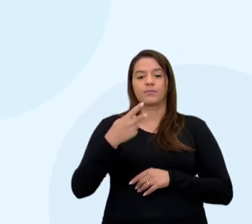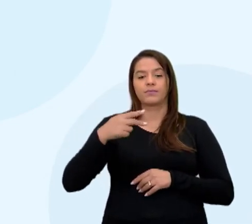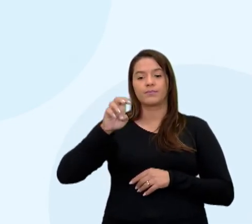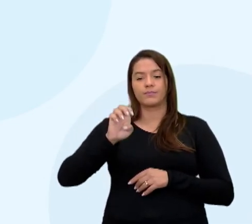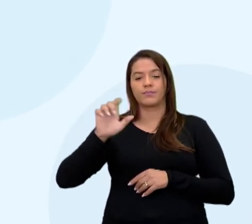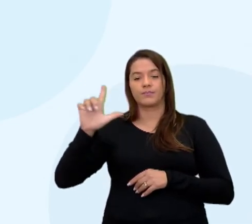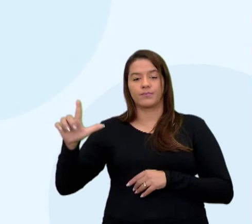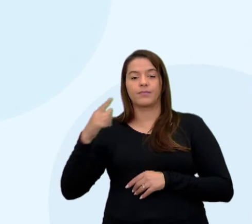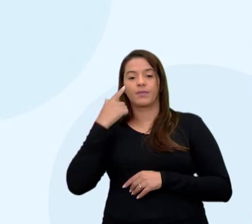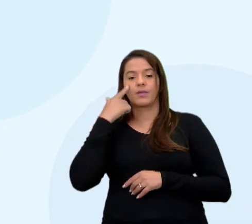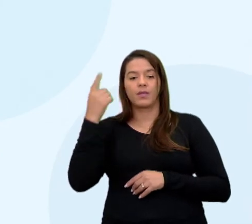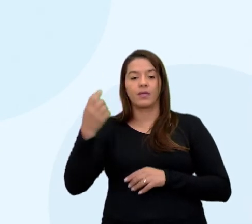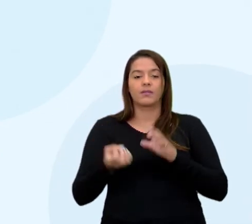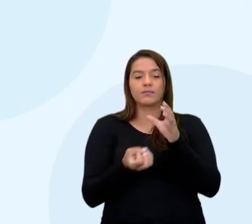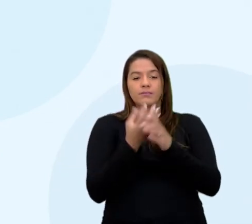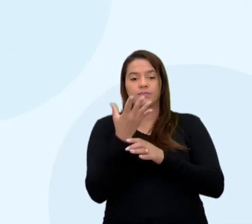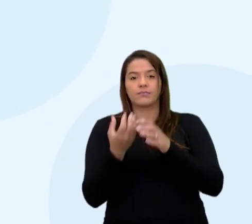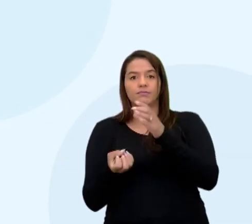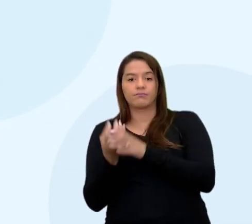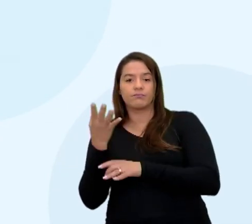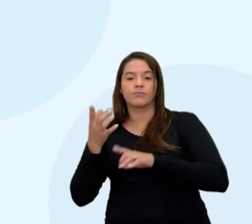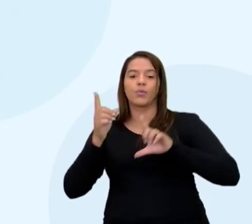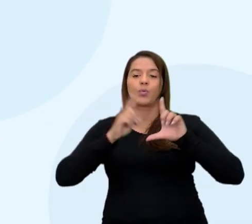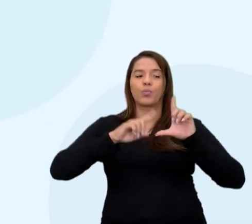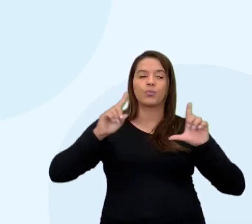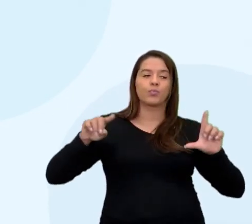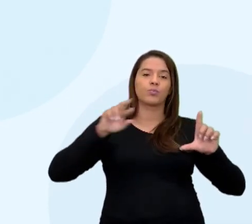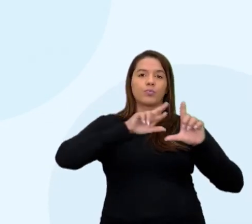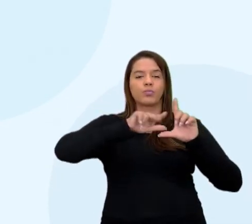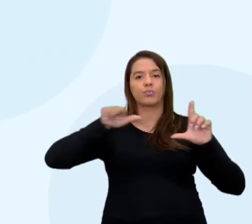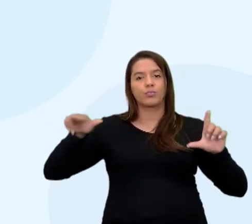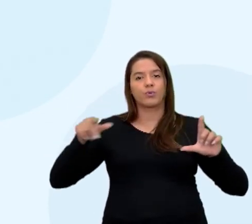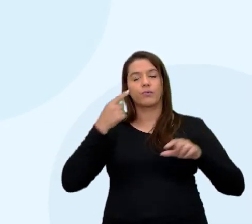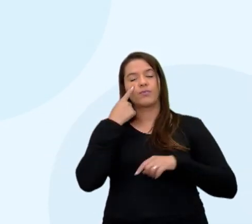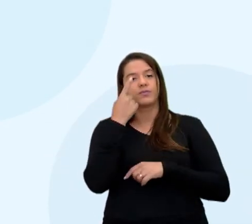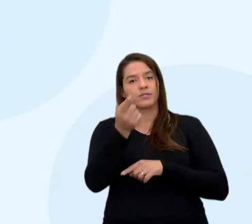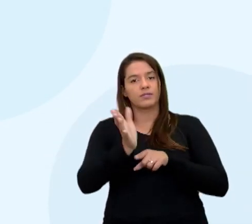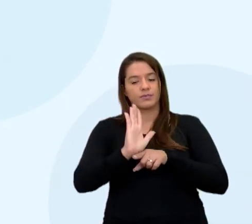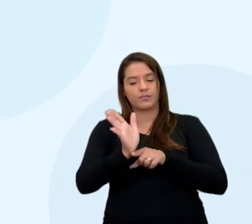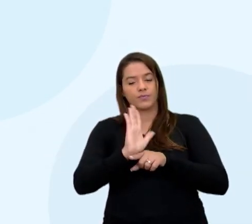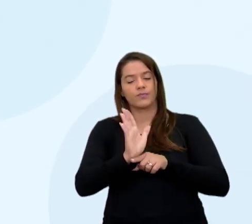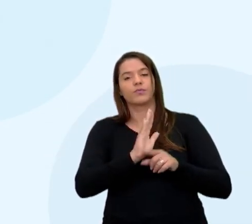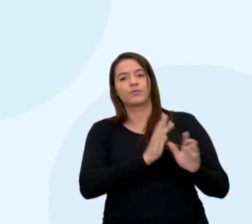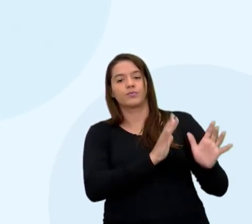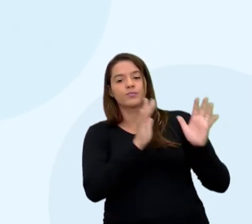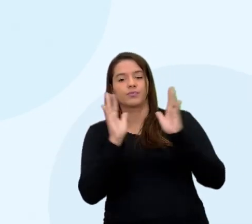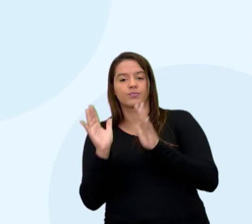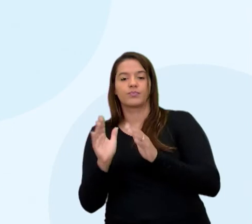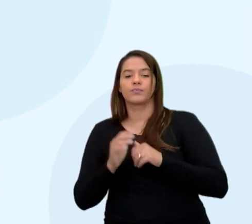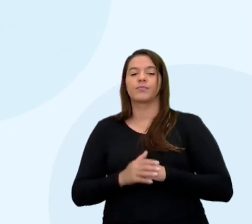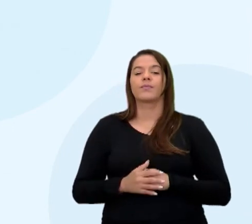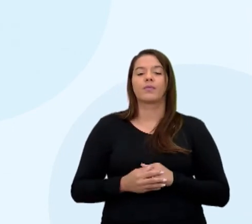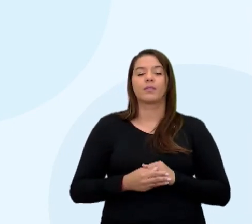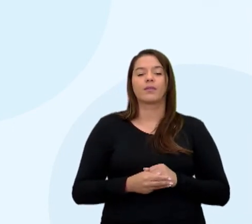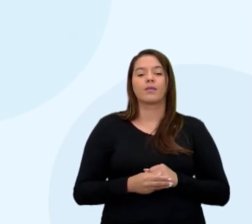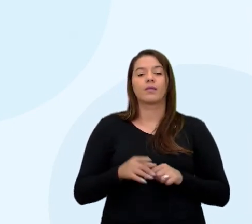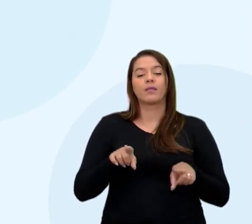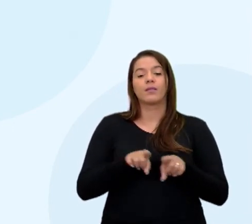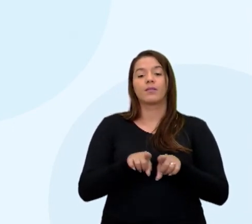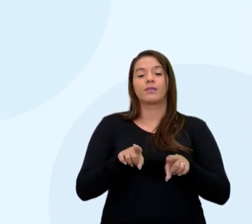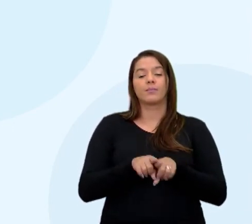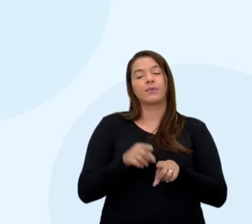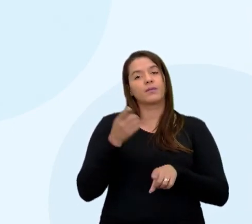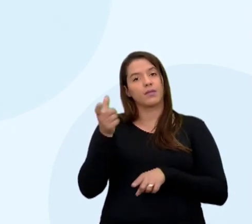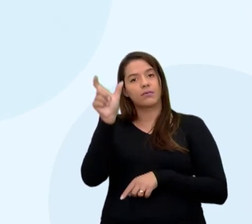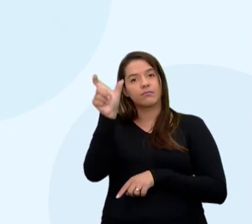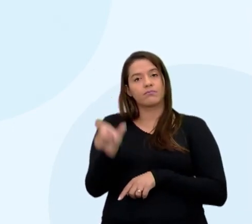do sismógrafo aí, né? Então ele é interessante esse vídeo, vocês podem estar assistindo, né? E também pode fazer uma pesquisa sobre